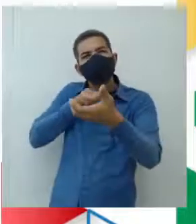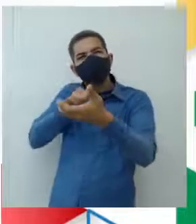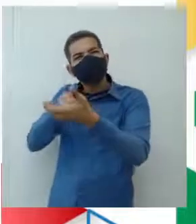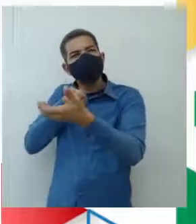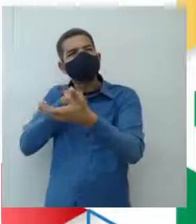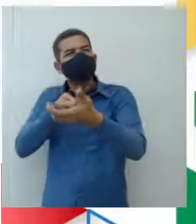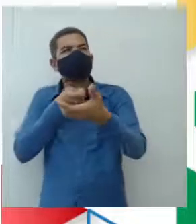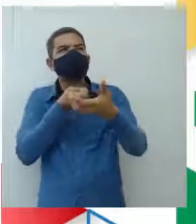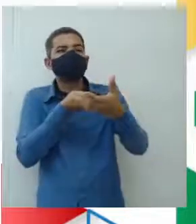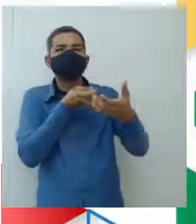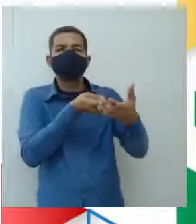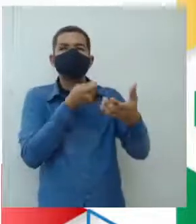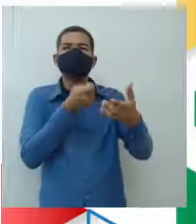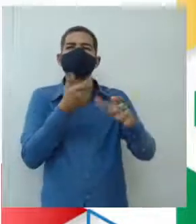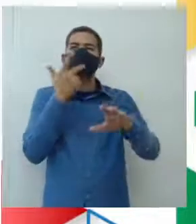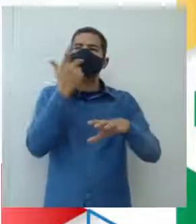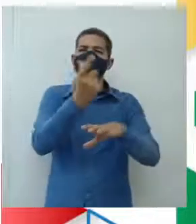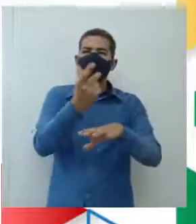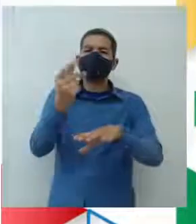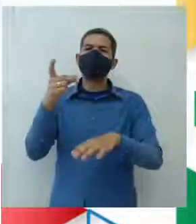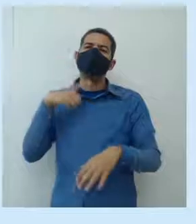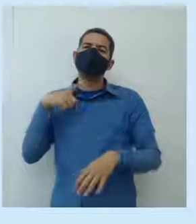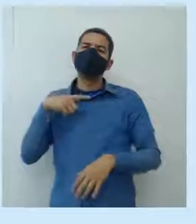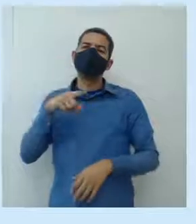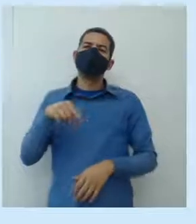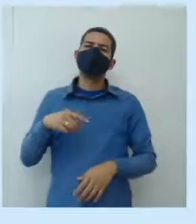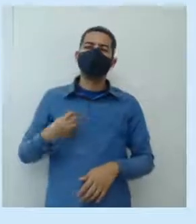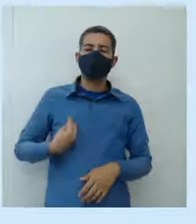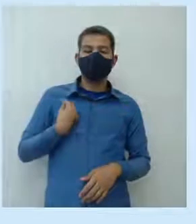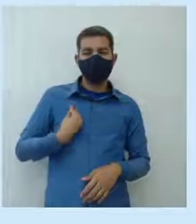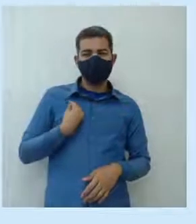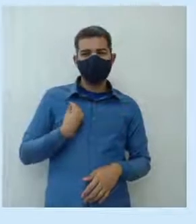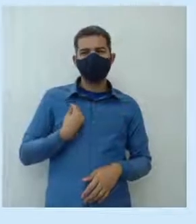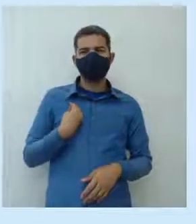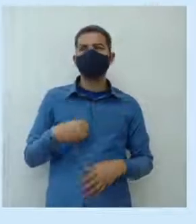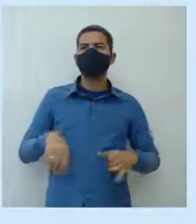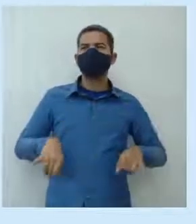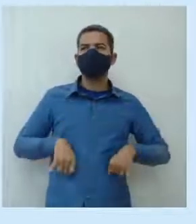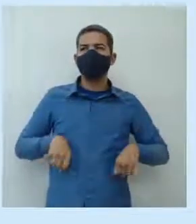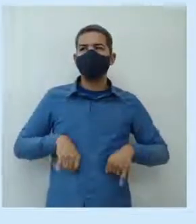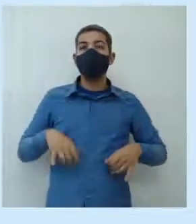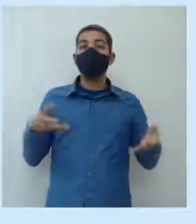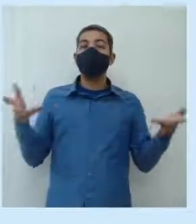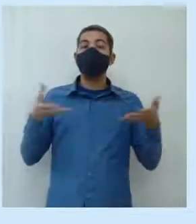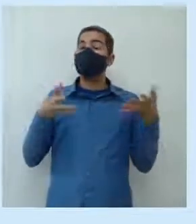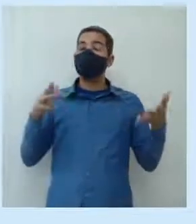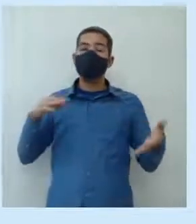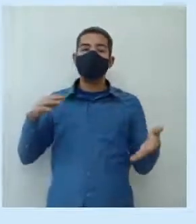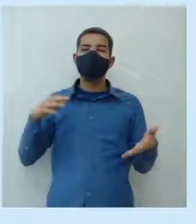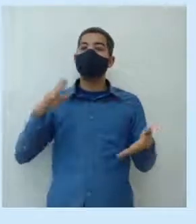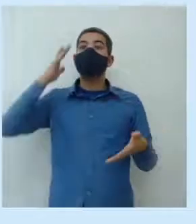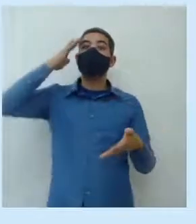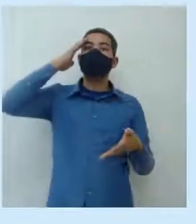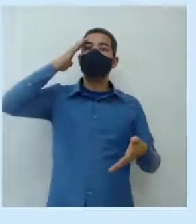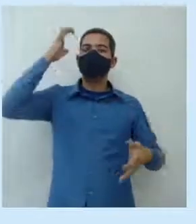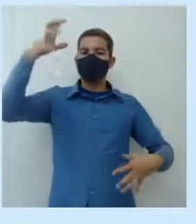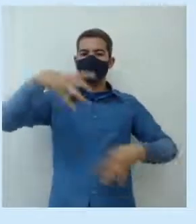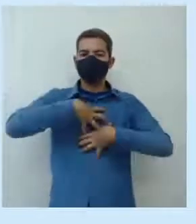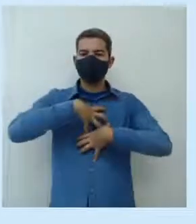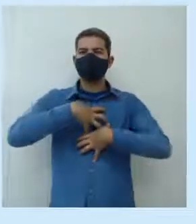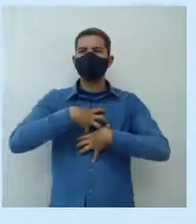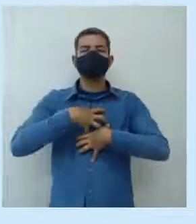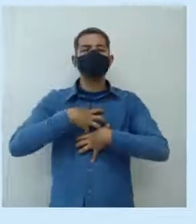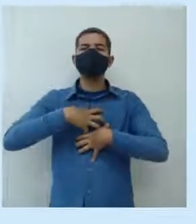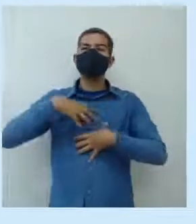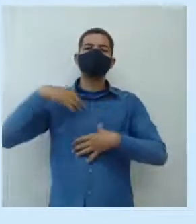agrotóxico ele vai trazer malefícios para a nossa vida. Não é algo que vai ser de hoje para amanhã, porém, com o